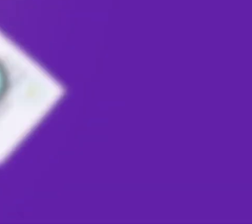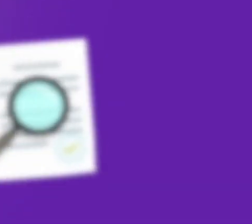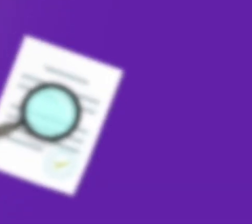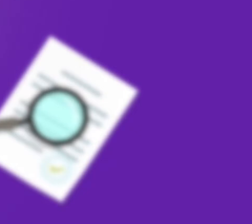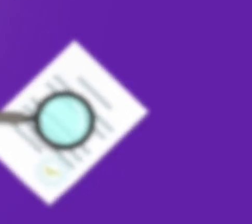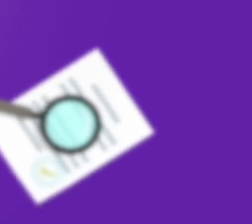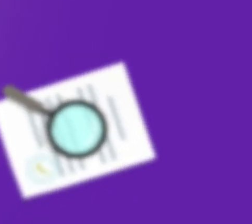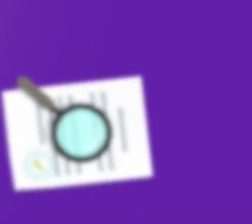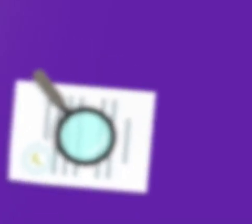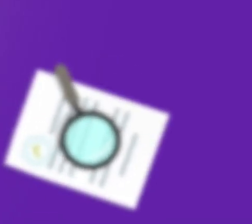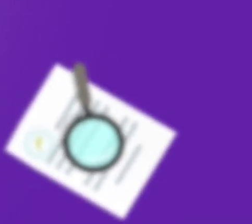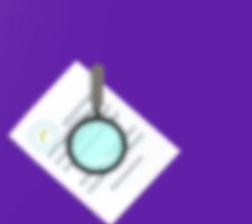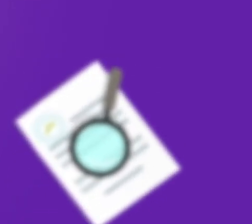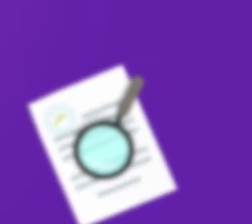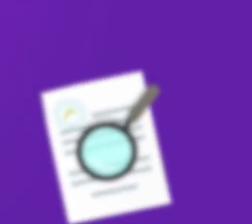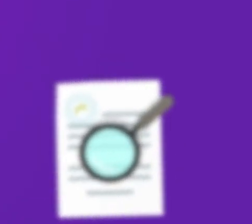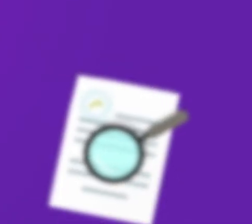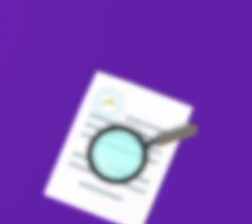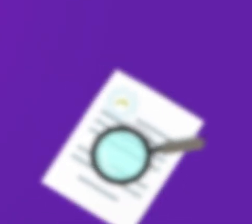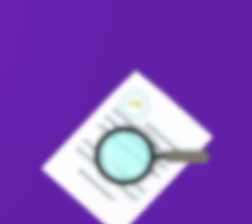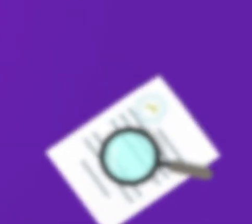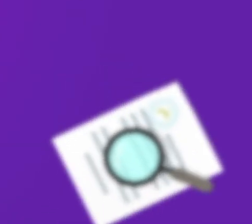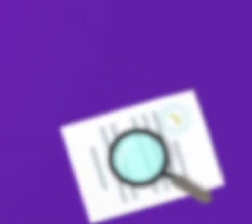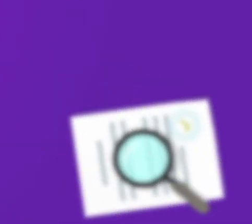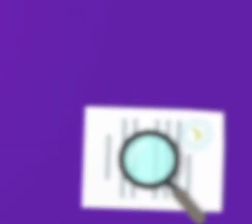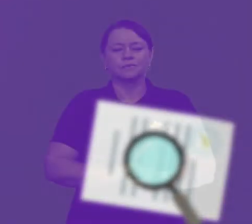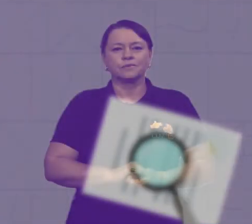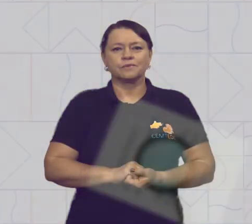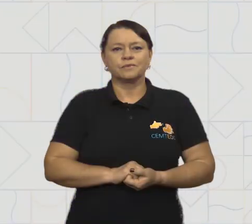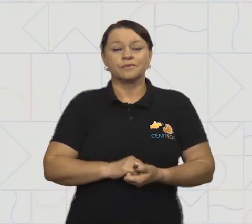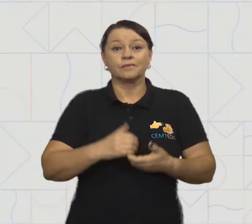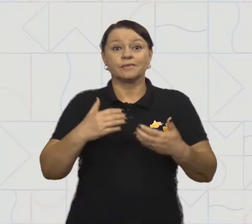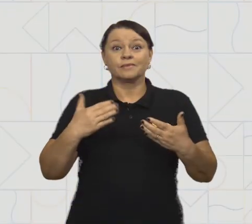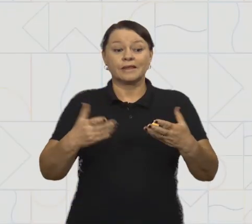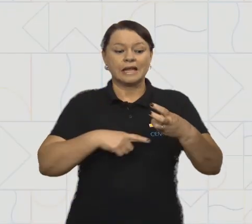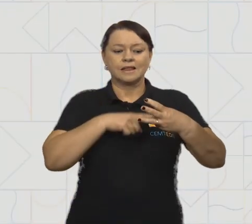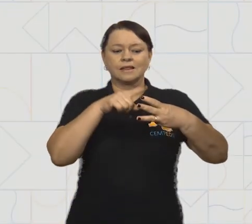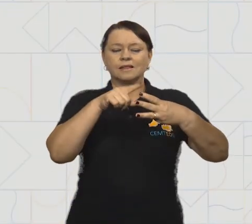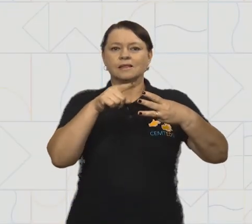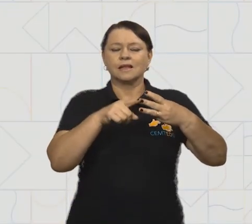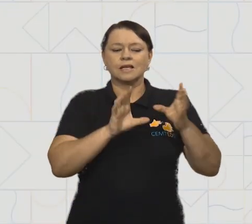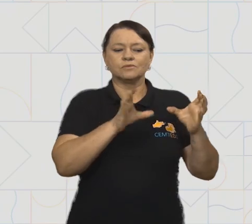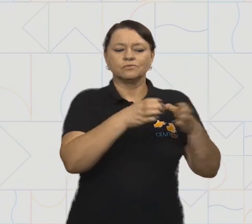você acertou. Até deveria ser acentuada. Olha só.